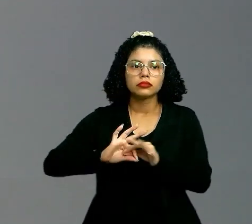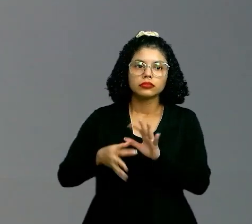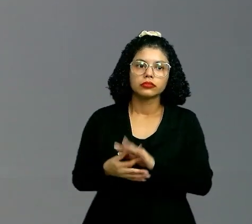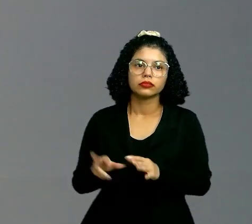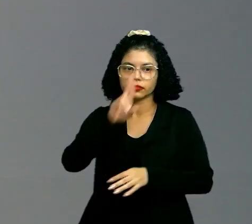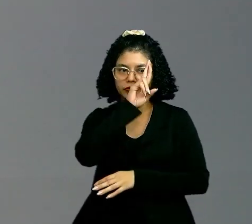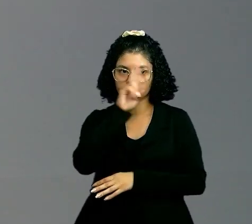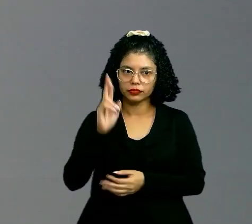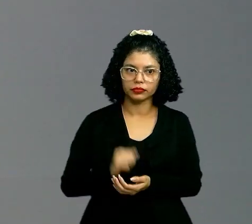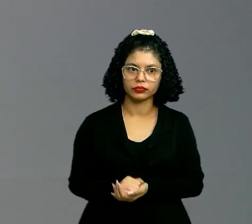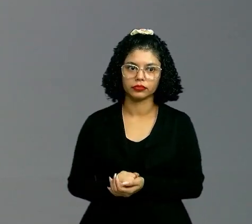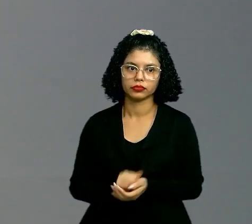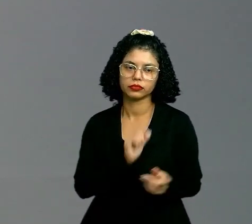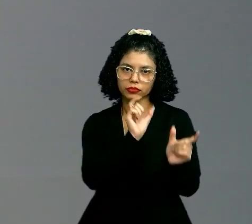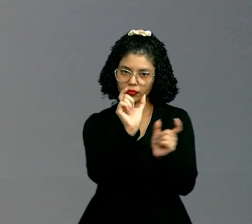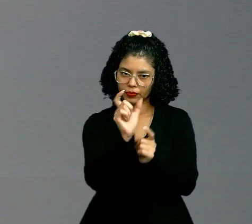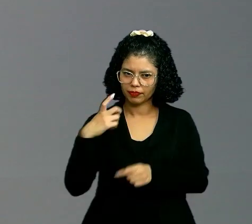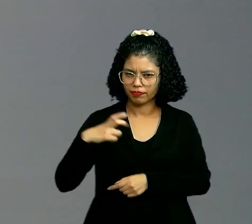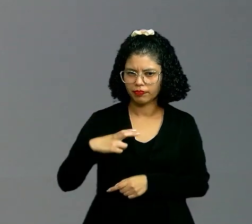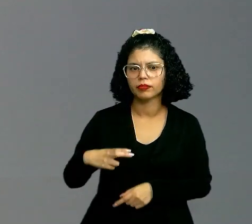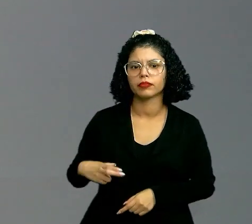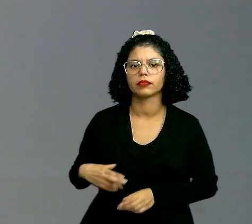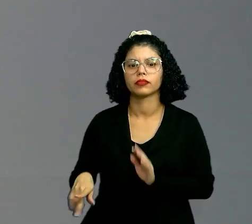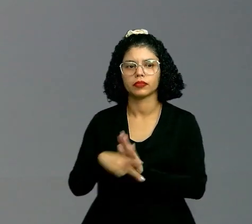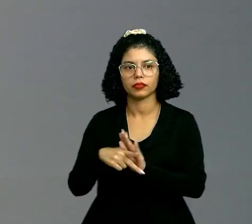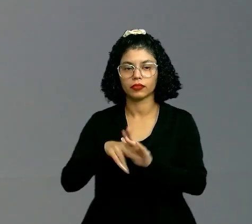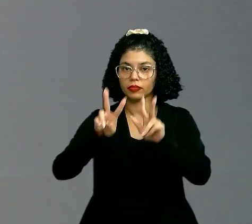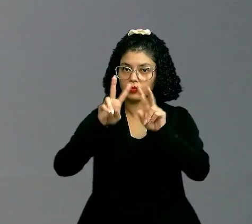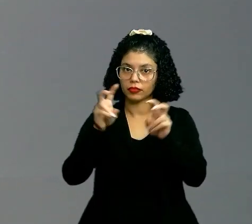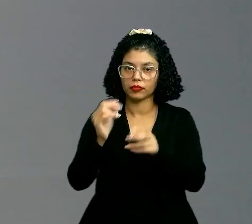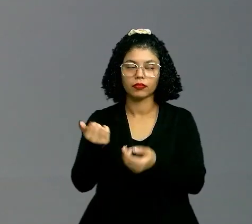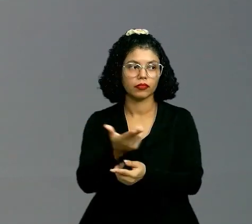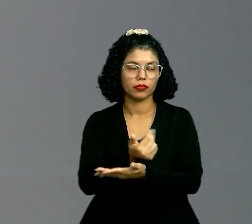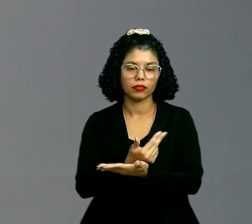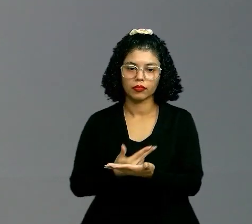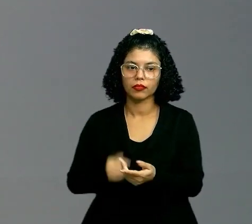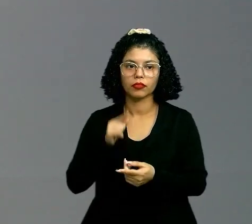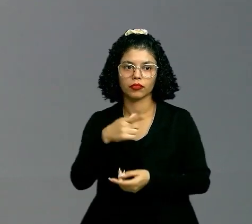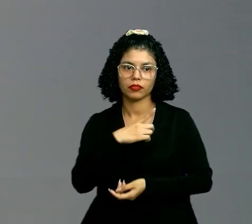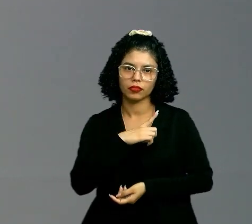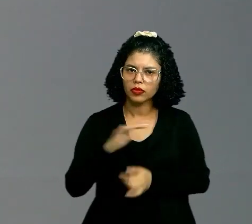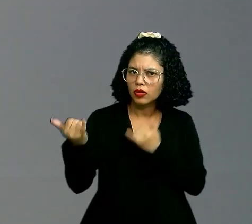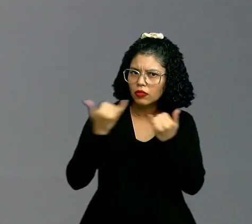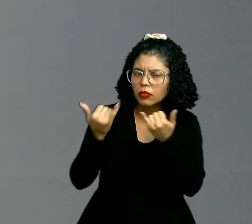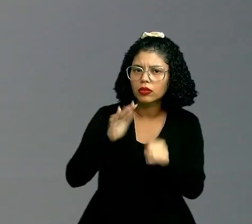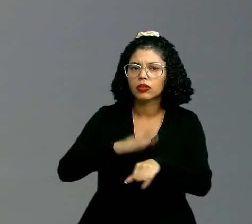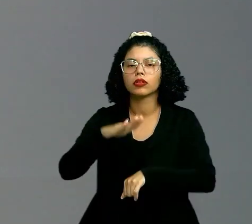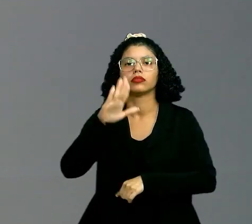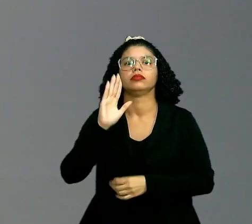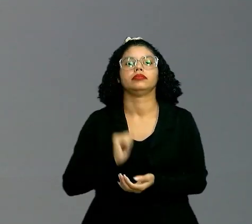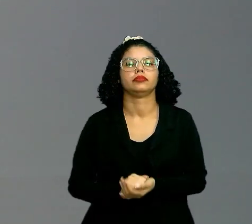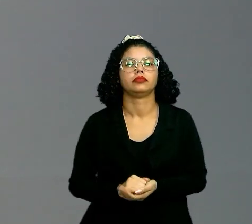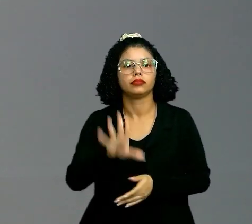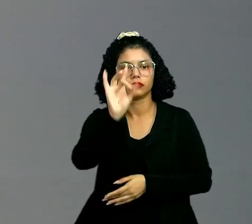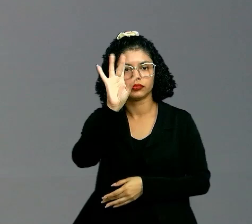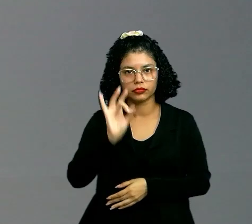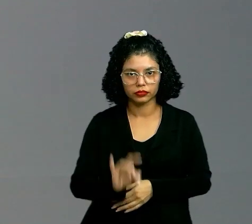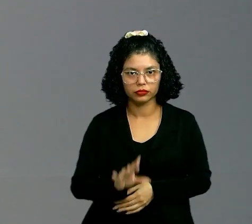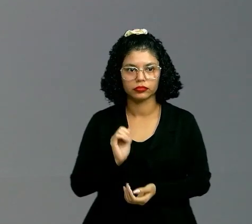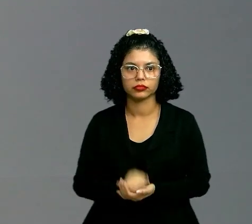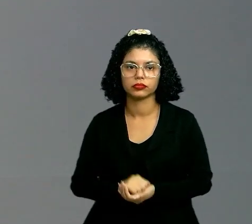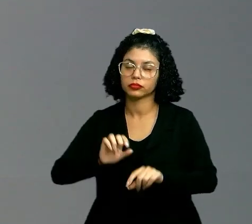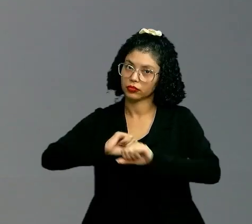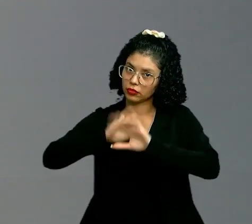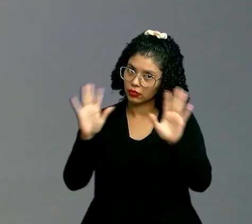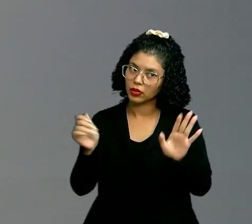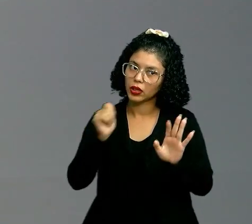contextualização histórica ou essas particularidades acerca dos artistas é para você ter uma informação a mais sobre cada um deles.